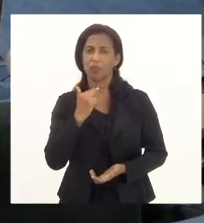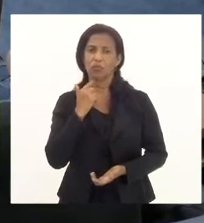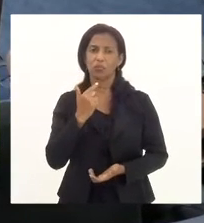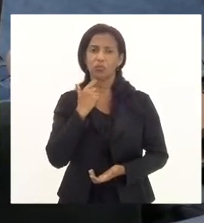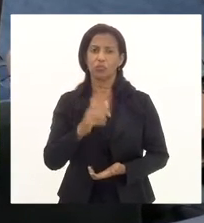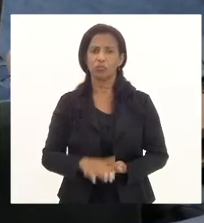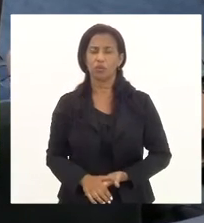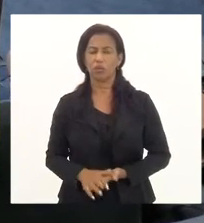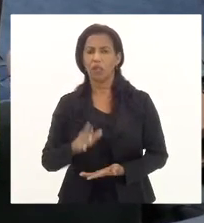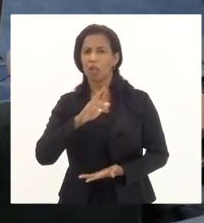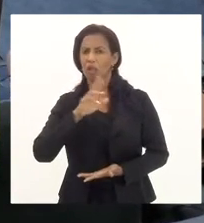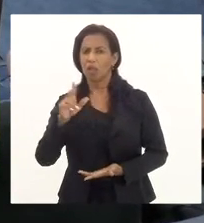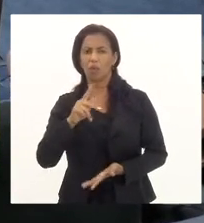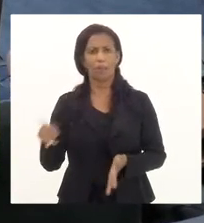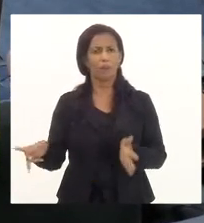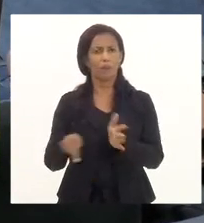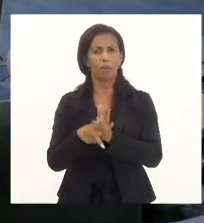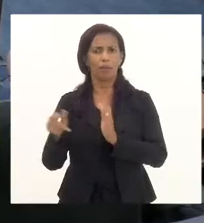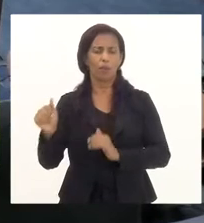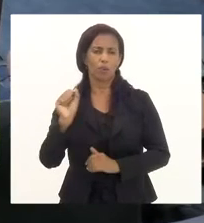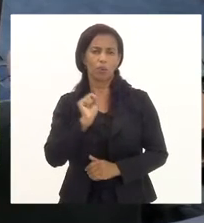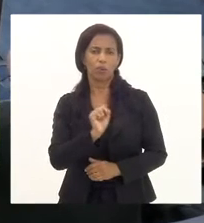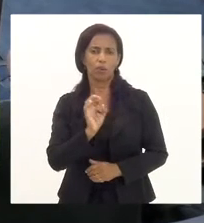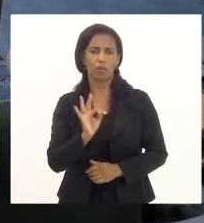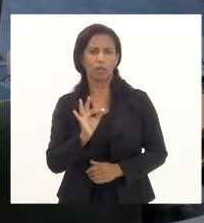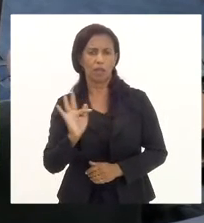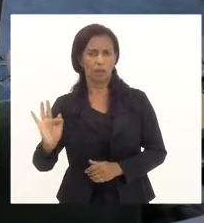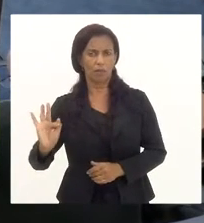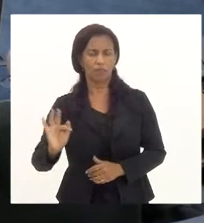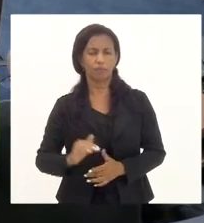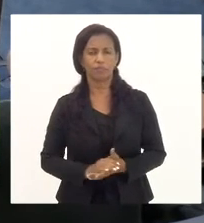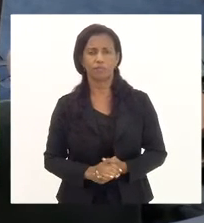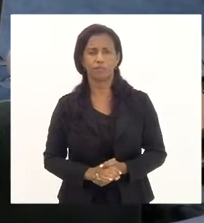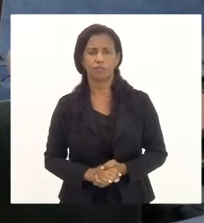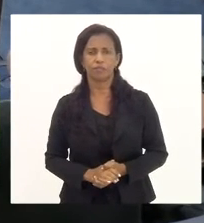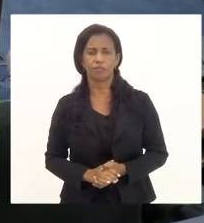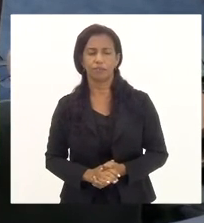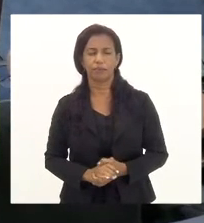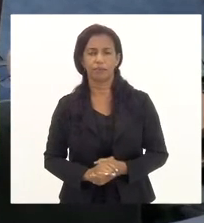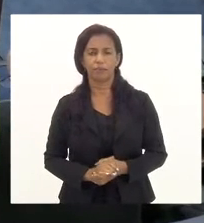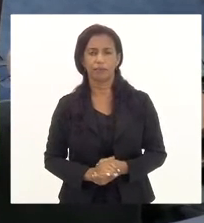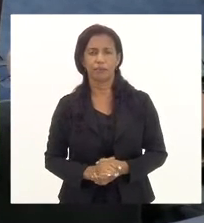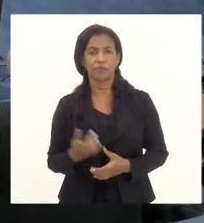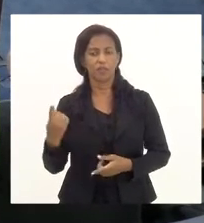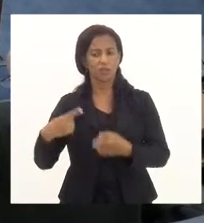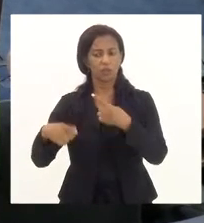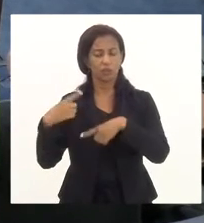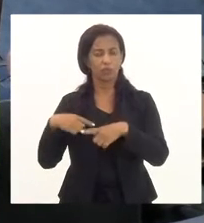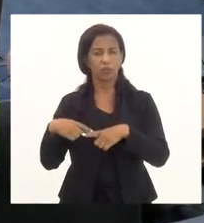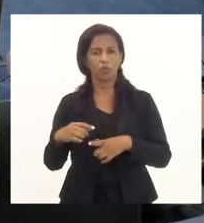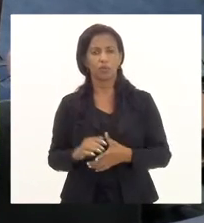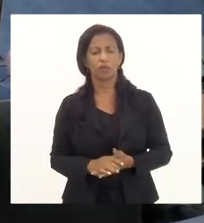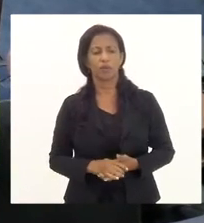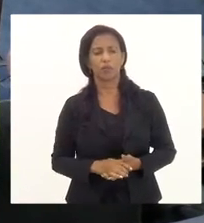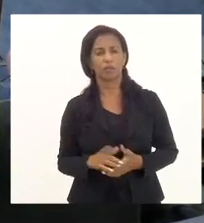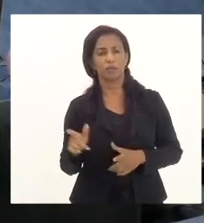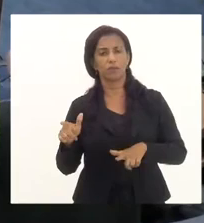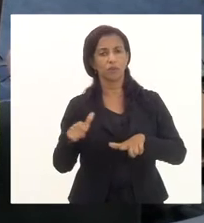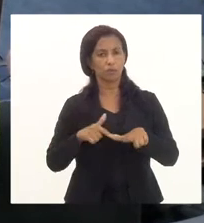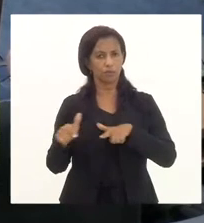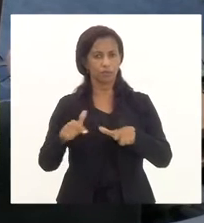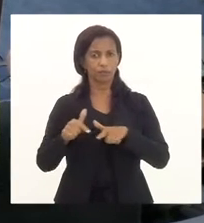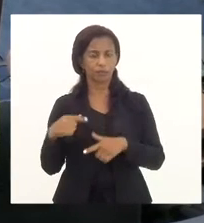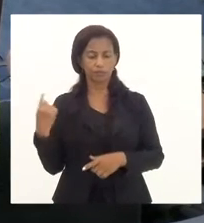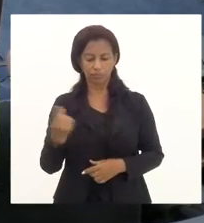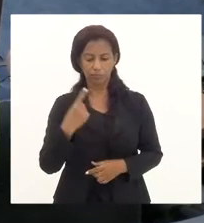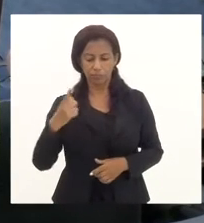Essa não é atribuição da FPF né E aí vamos dar um daqueles tão dos Servidores